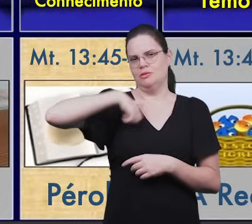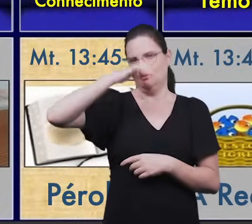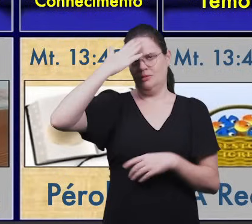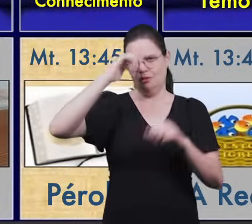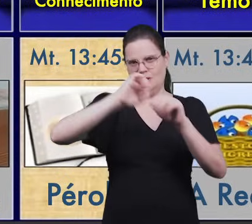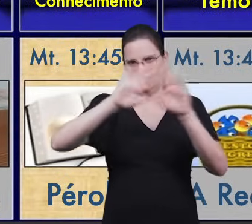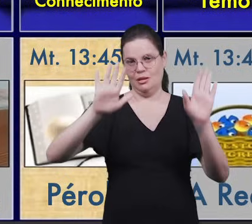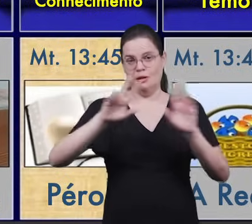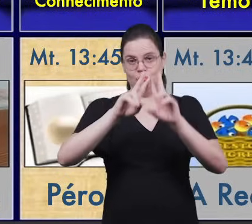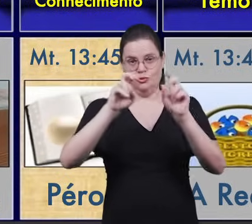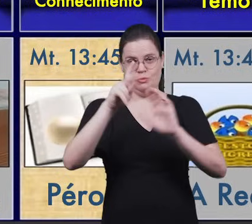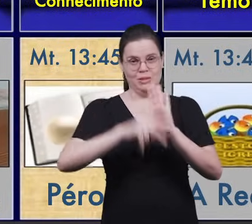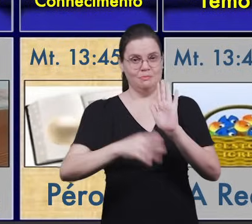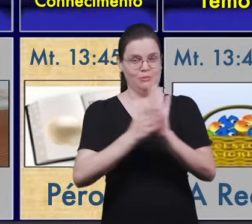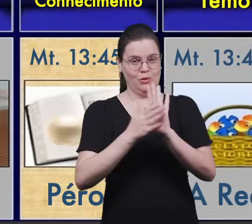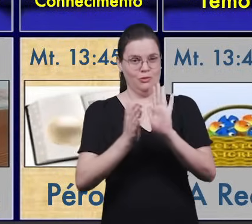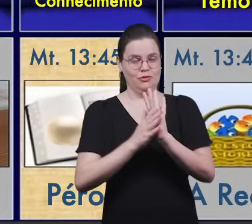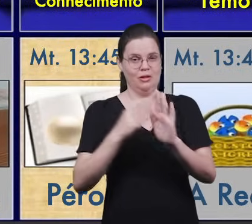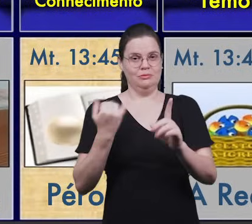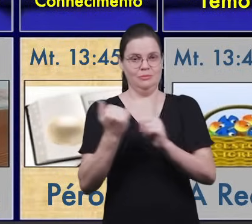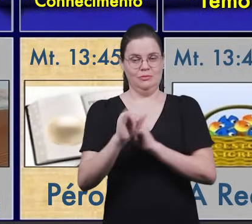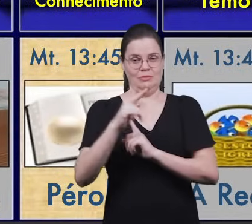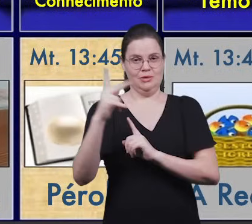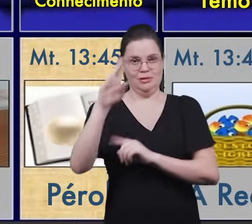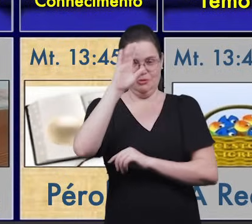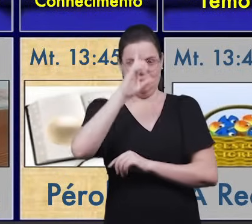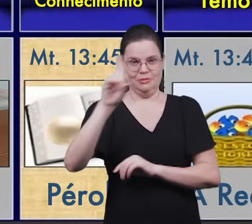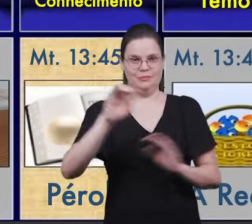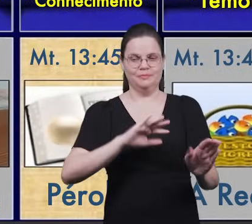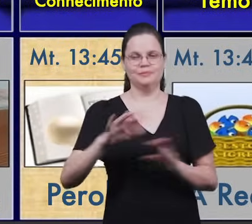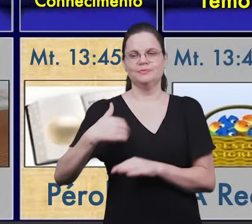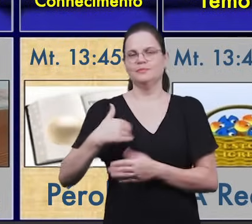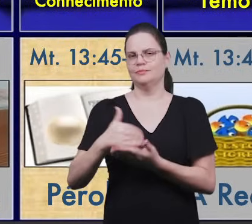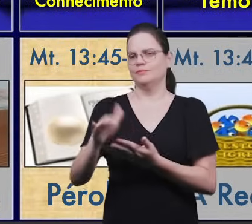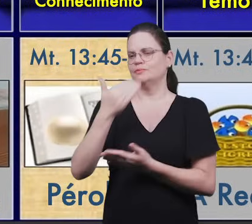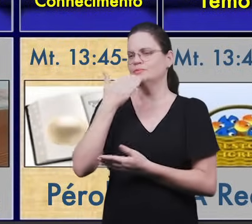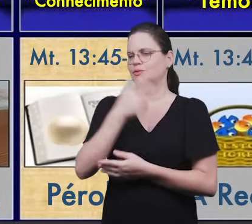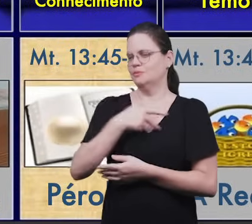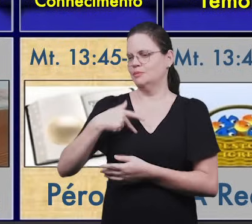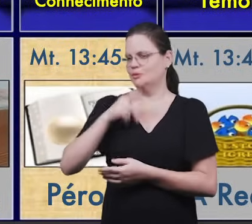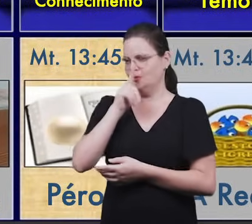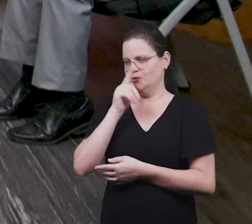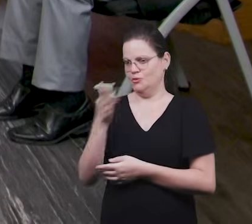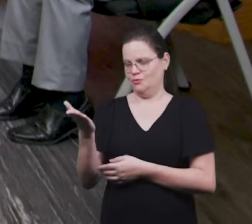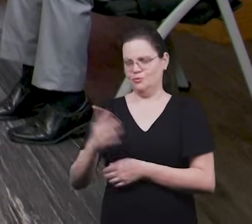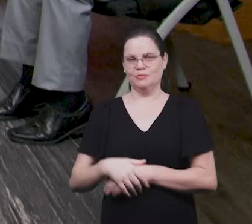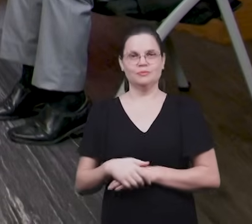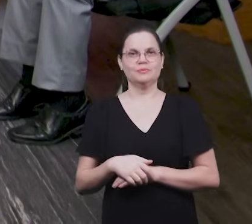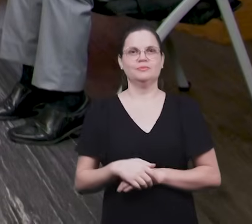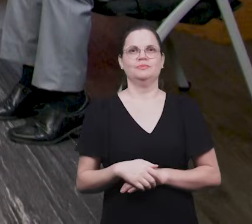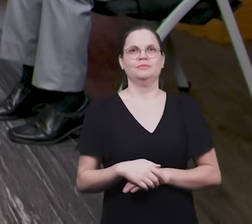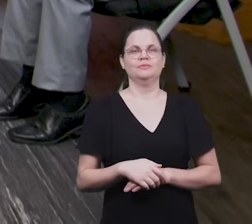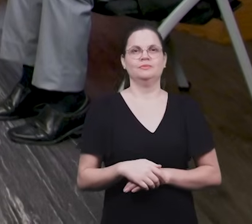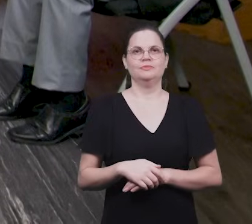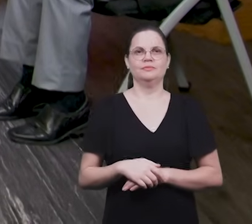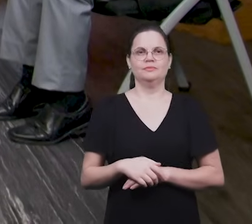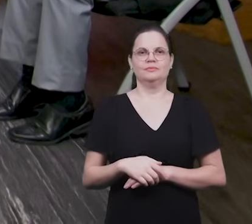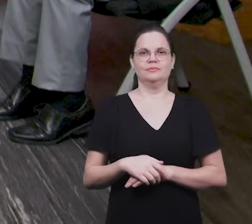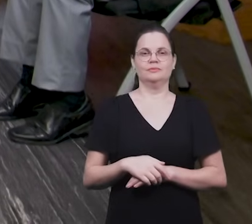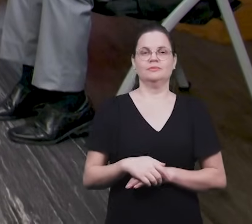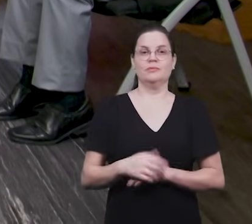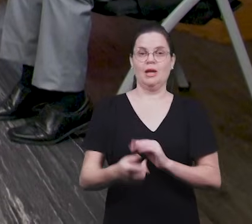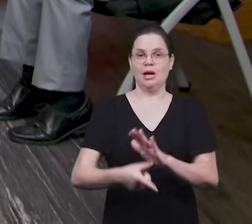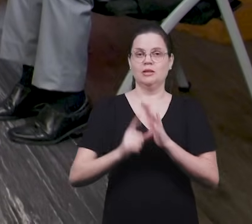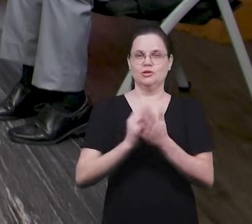profético de Deus, tá bom? Vamos lá, eu vou começar aqui com o pastor Gilson. Pastor Gilson, antes de entrarmos efetivamente